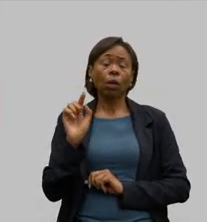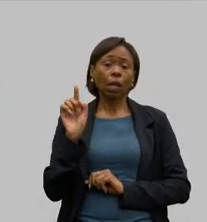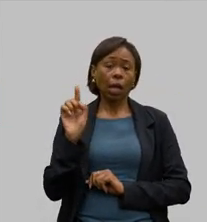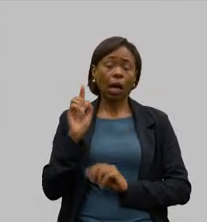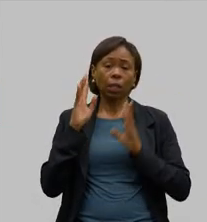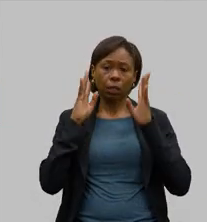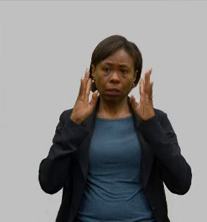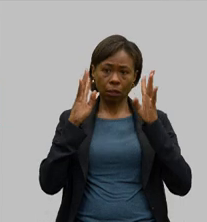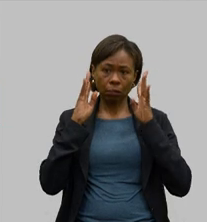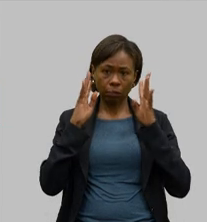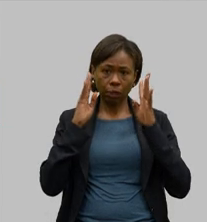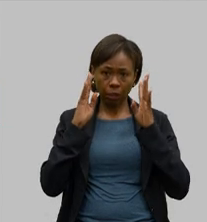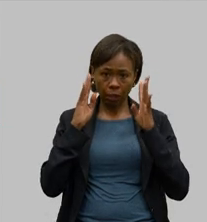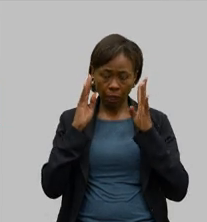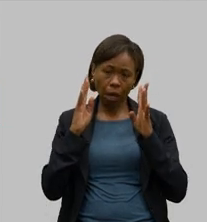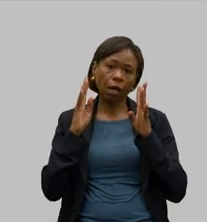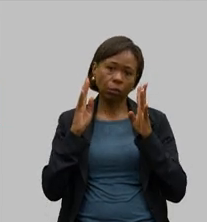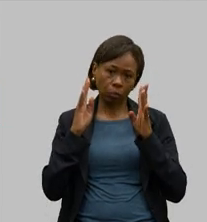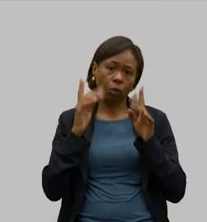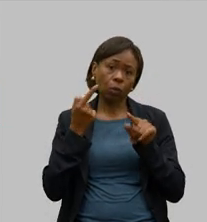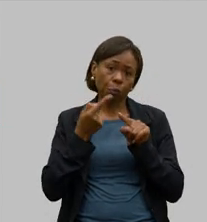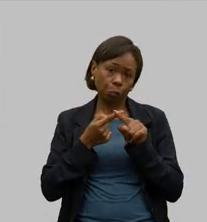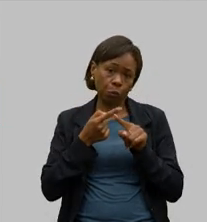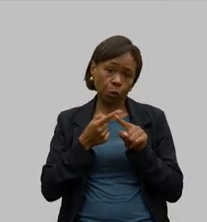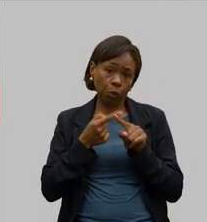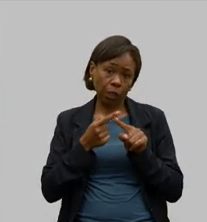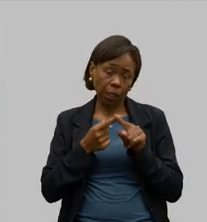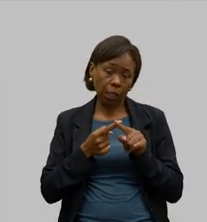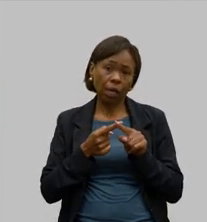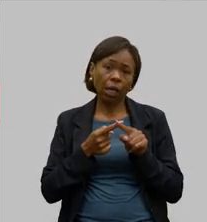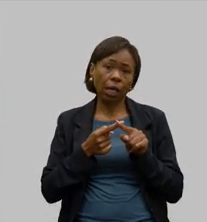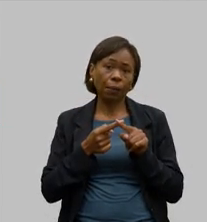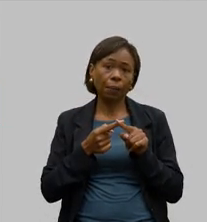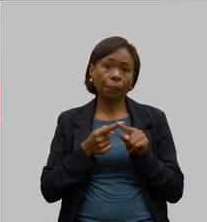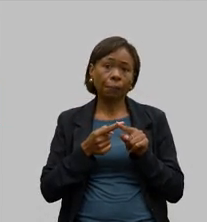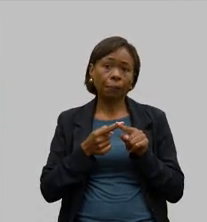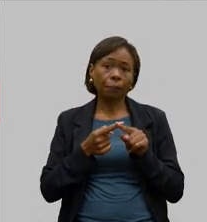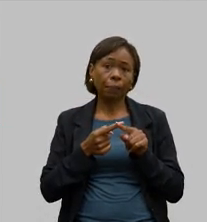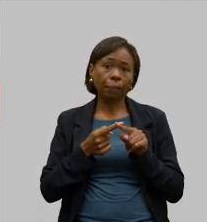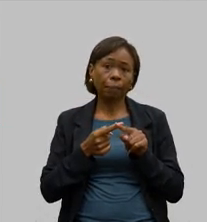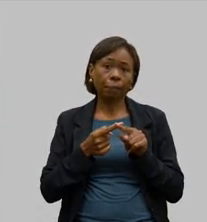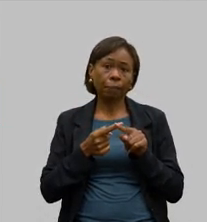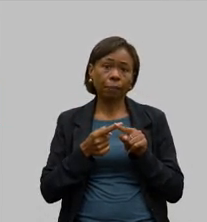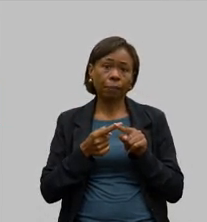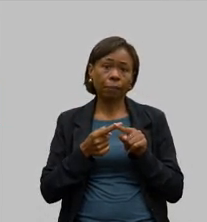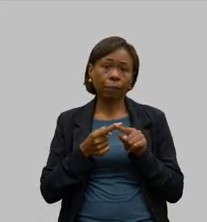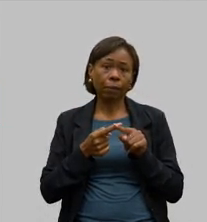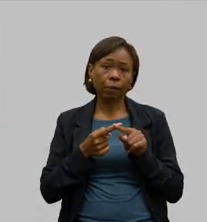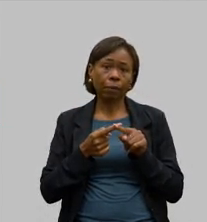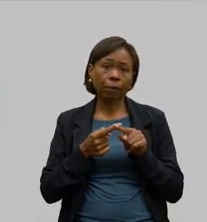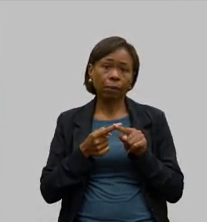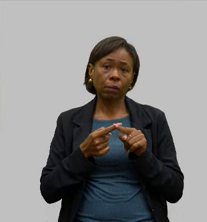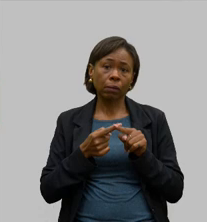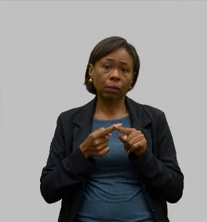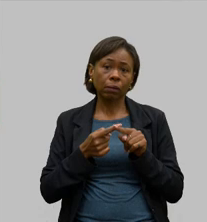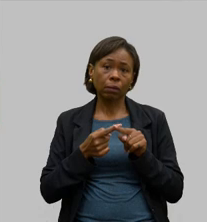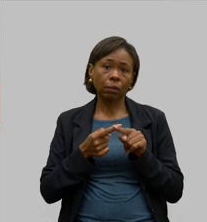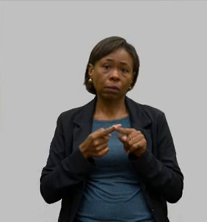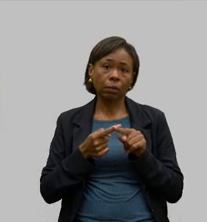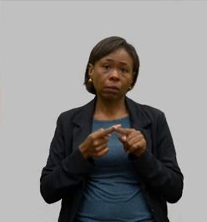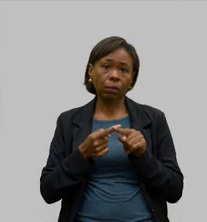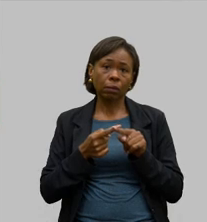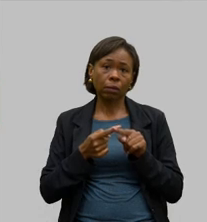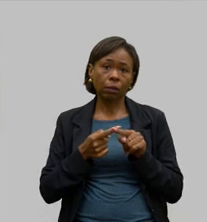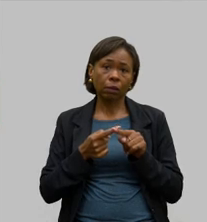trouxemos pro circuito porque eh Ela também tem reforma mas a ideia é voltar para lá e continuar com esse com essa parceria